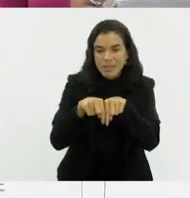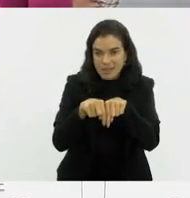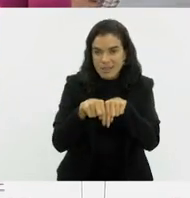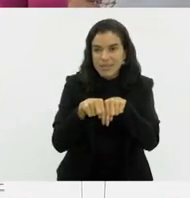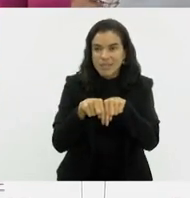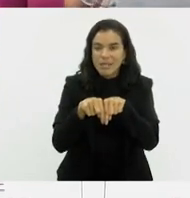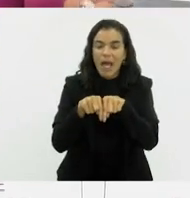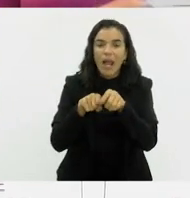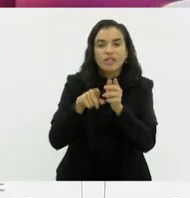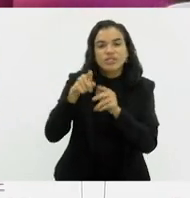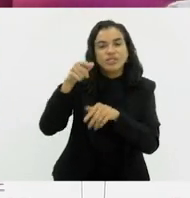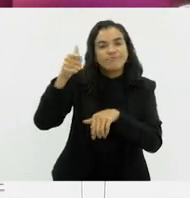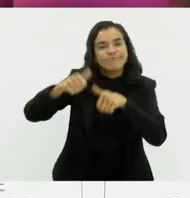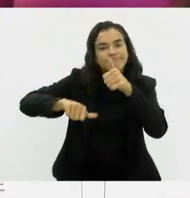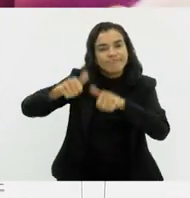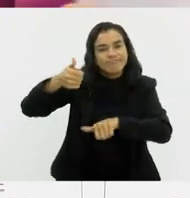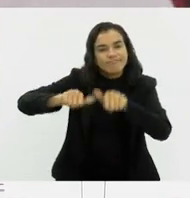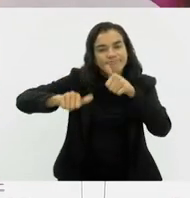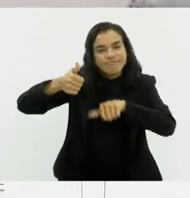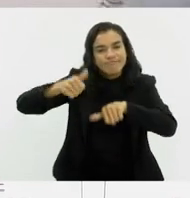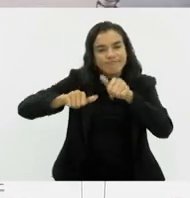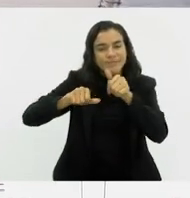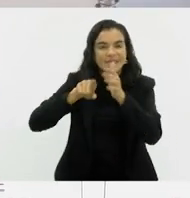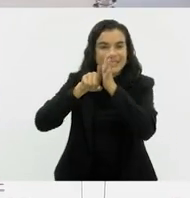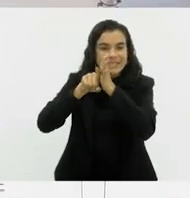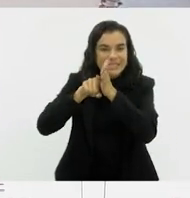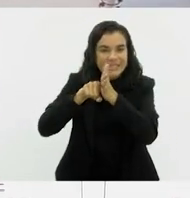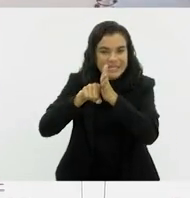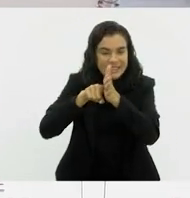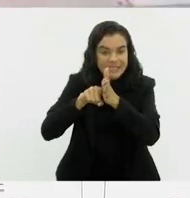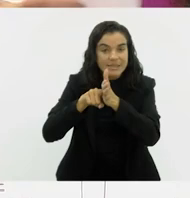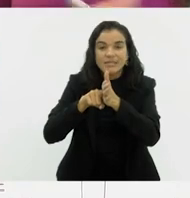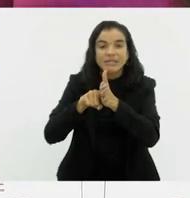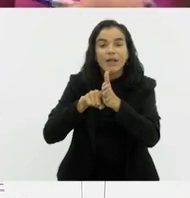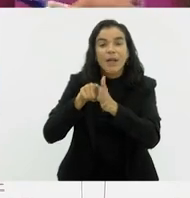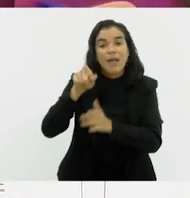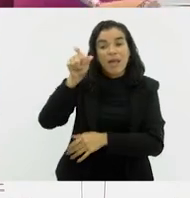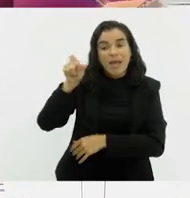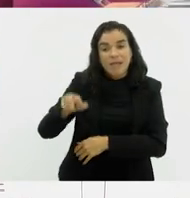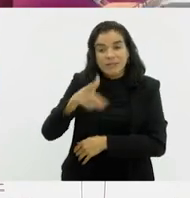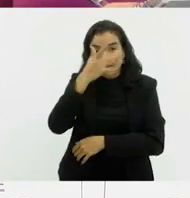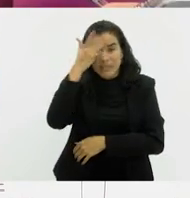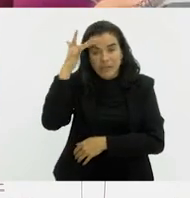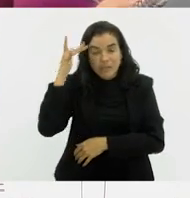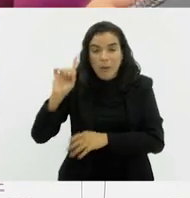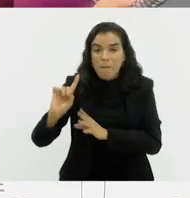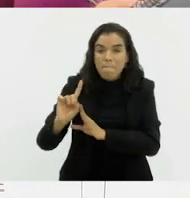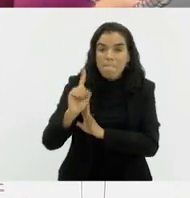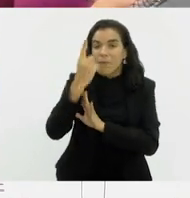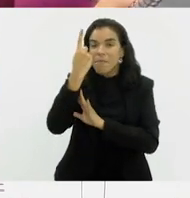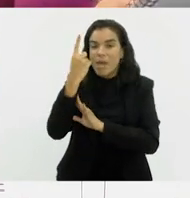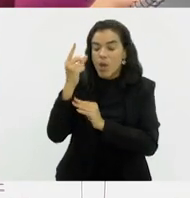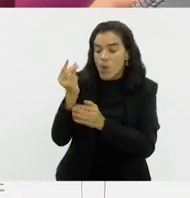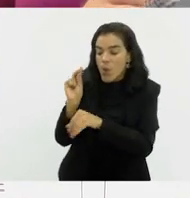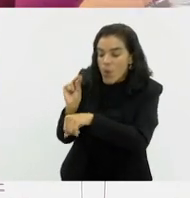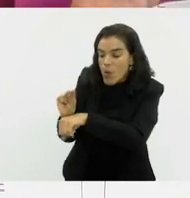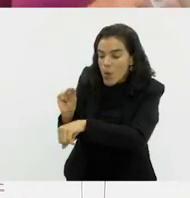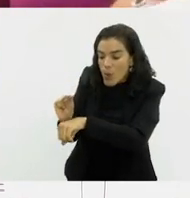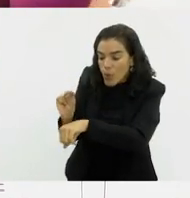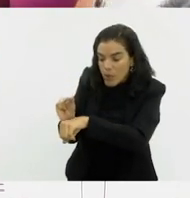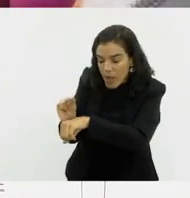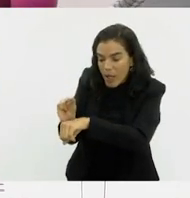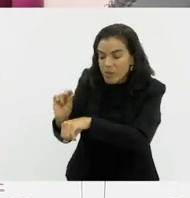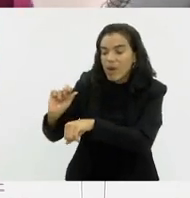de triagem, né, seria basicamente para que esse paciente pudesse ser primeiro cuidado para depois ele passar para a